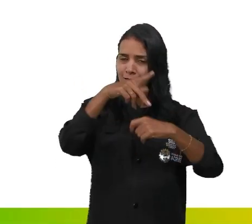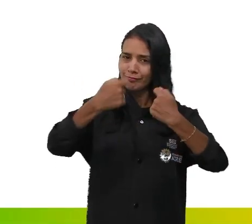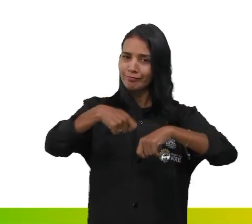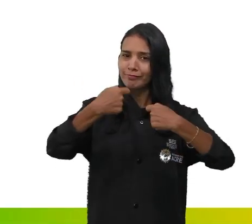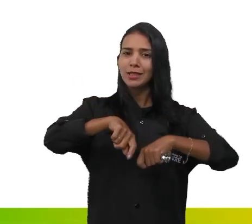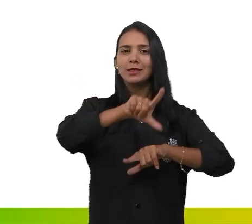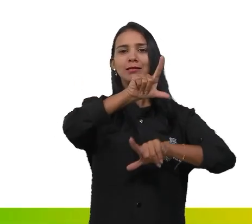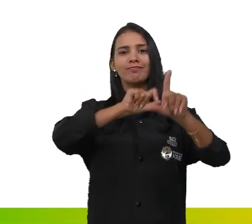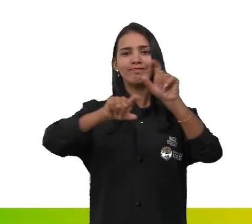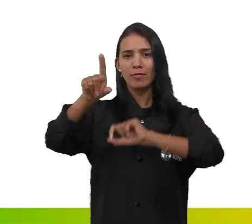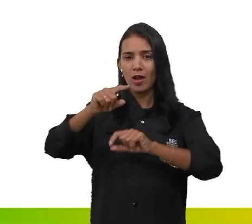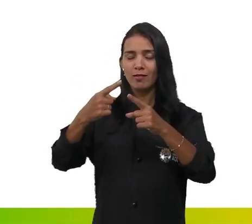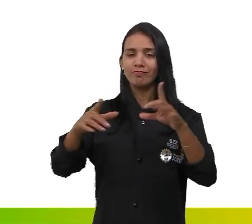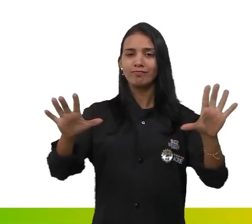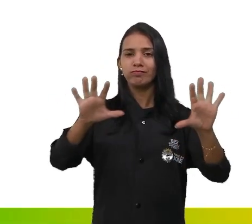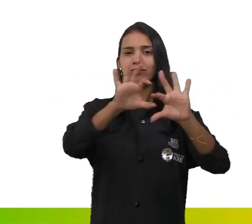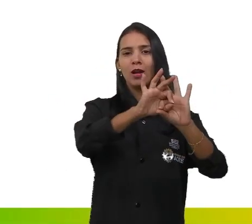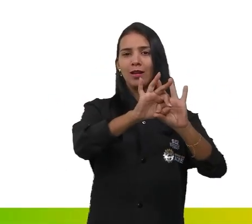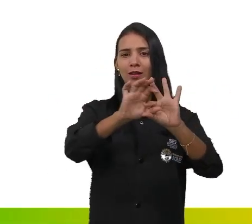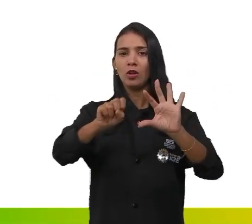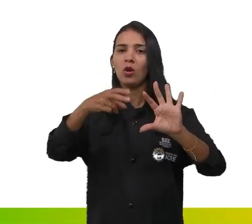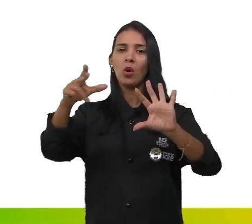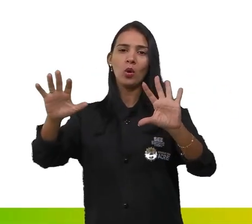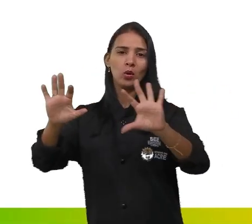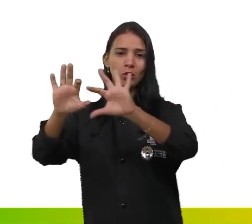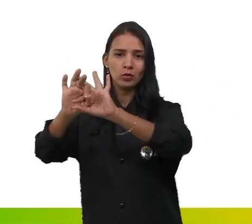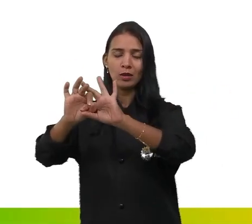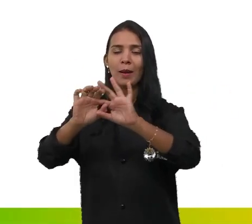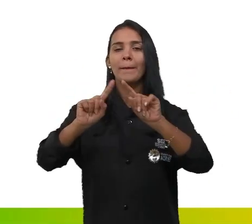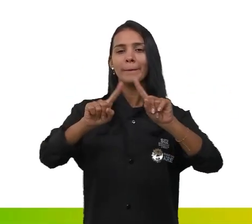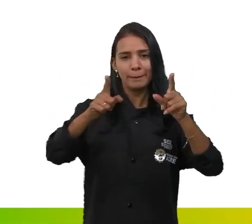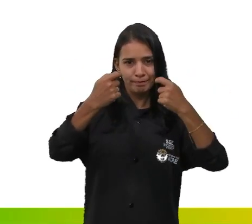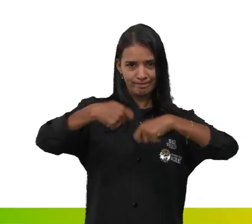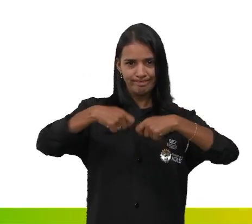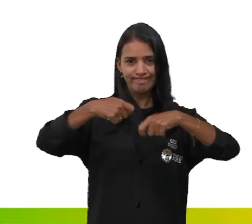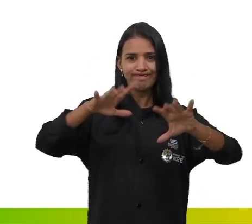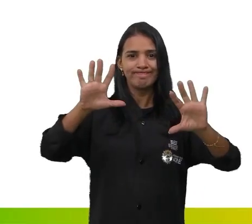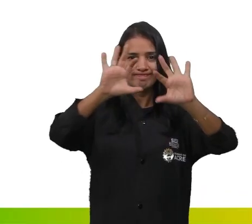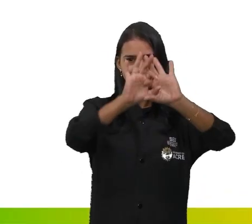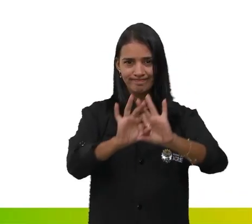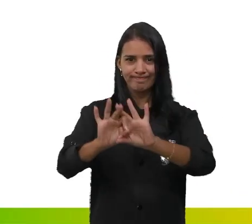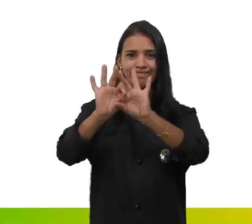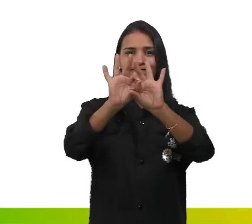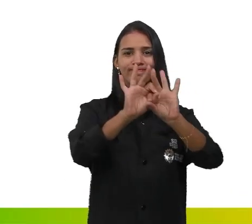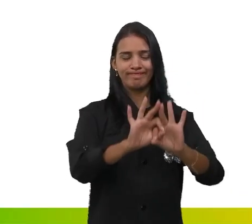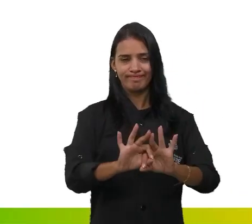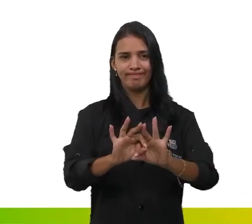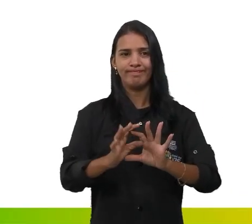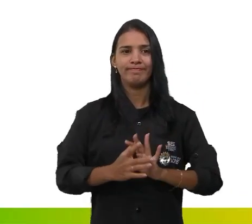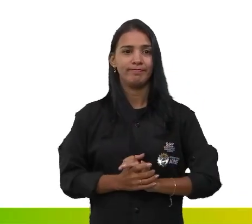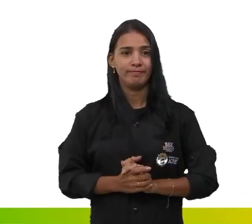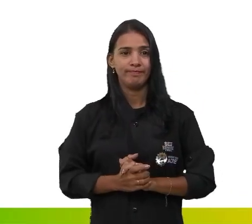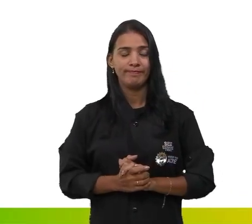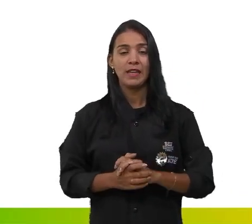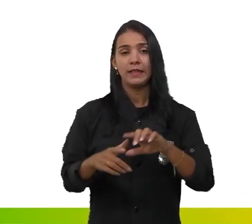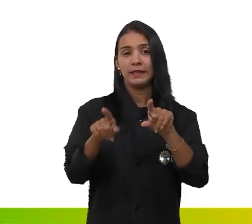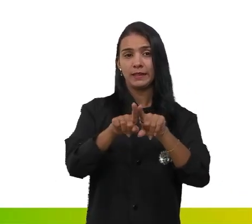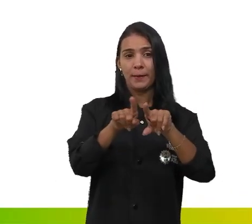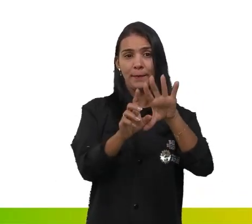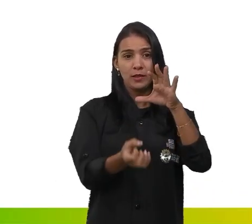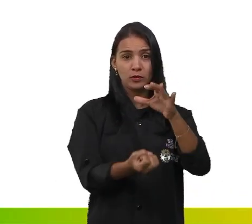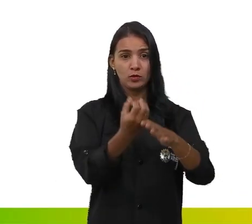aliar ou aos Estados Unidos ou até mesmo a questão aí da União Soviética. Surgiram movimentos de